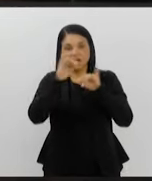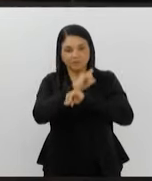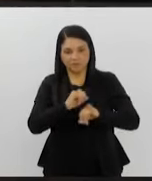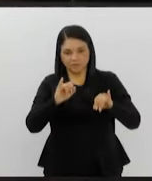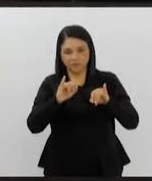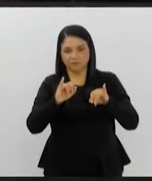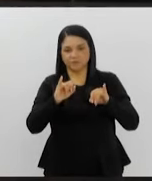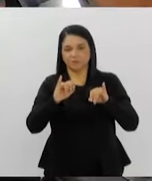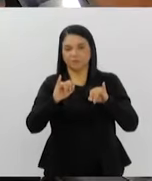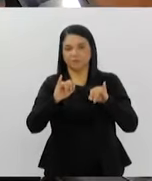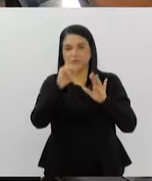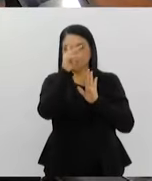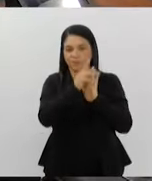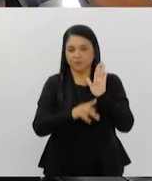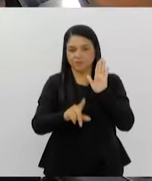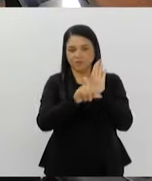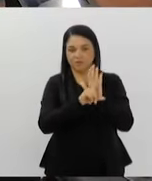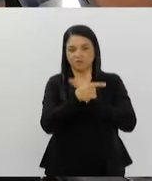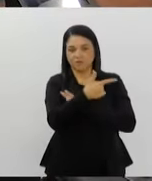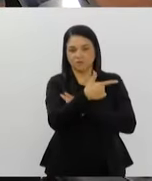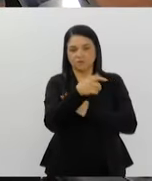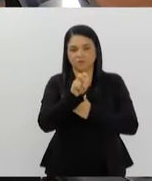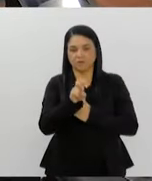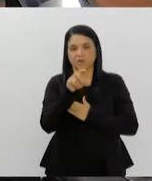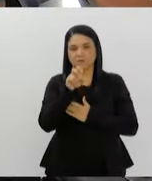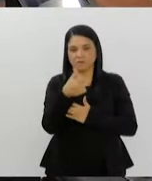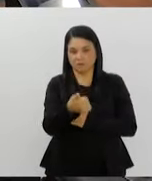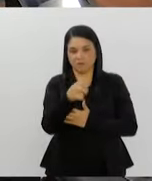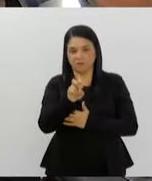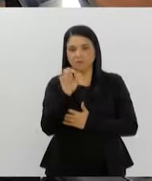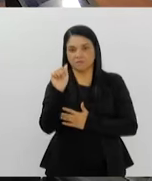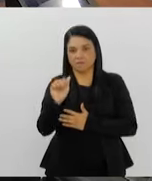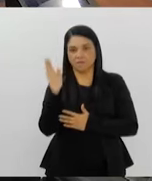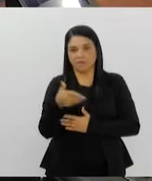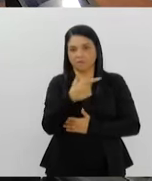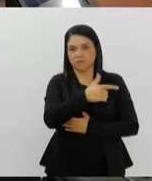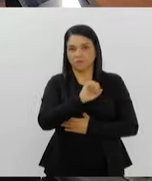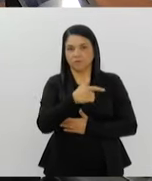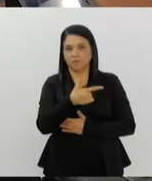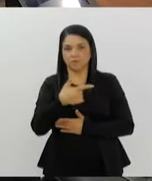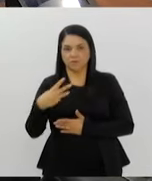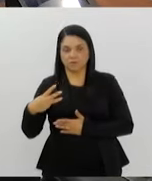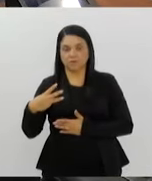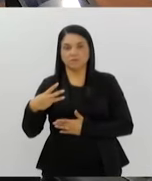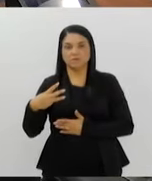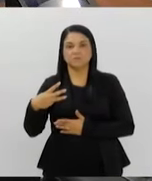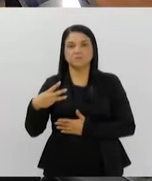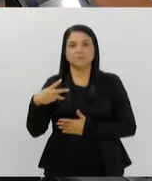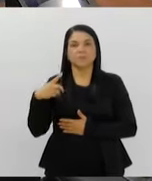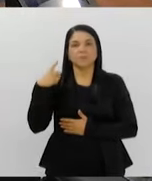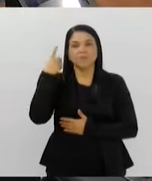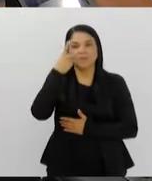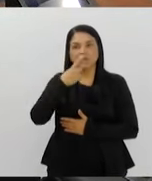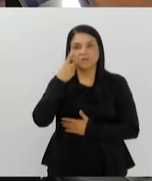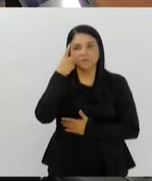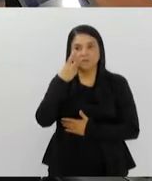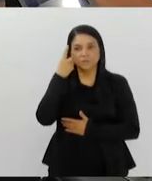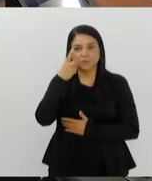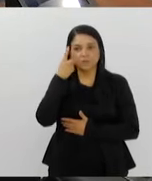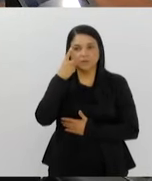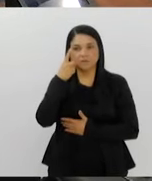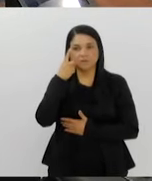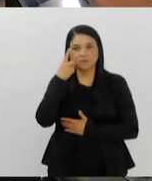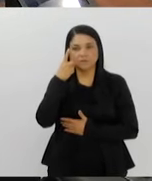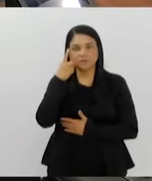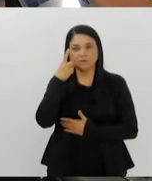Anuncio. Projeto de lei número 2515-A. De 2023. Ele entrou ali, Martim, deixa. Depois eu